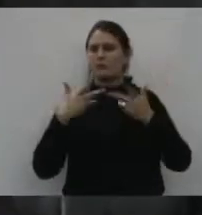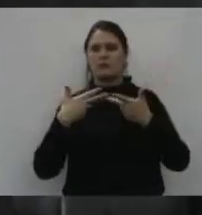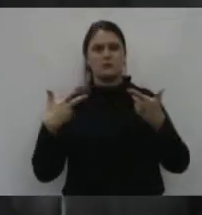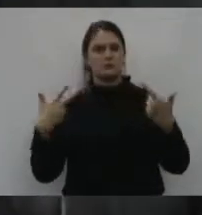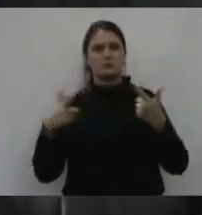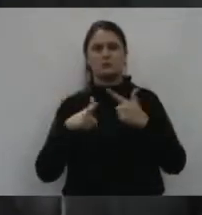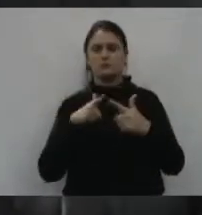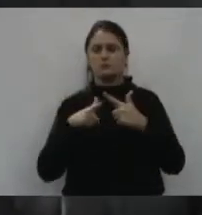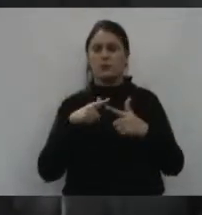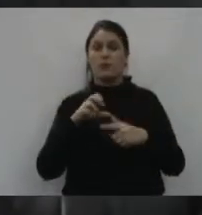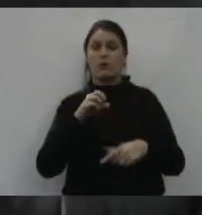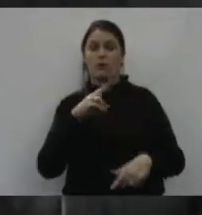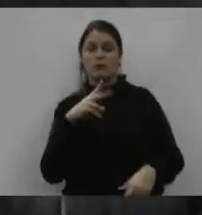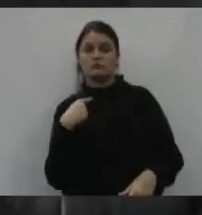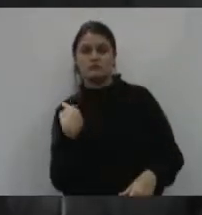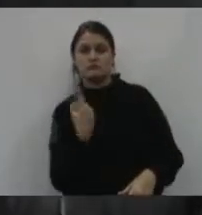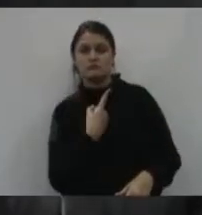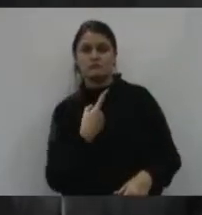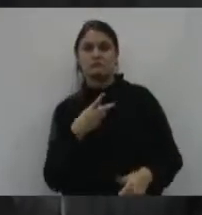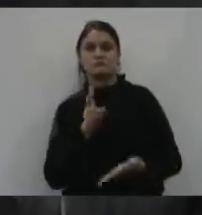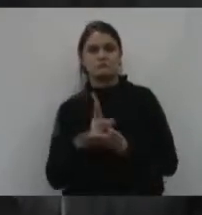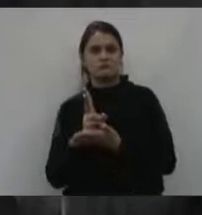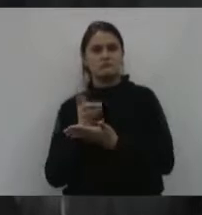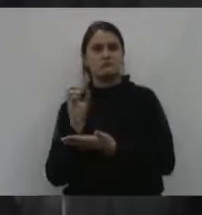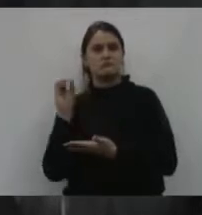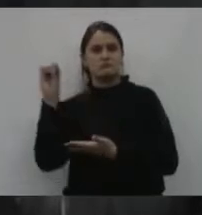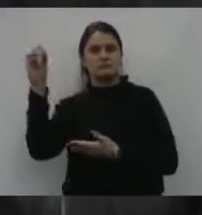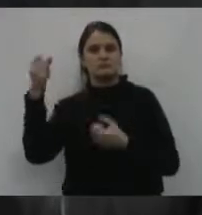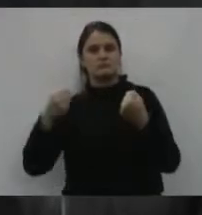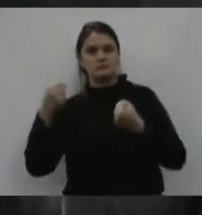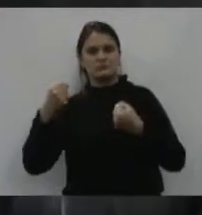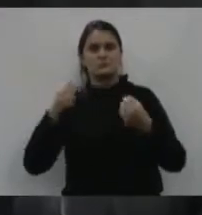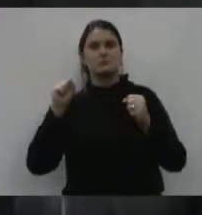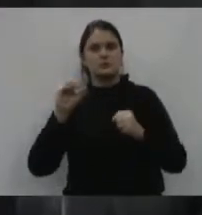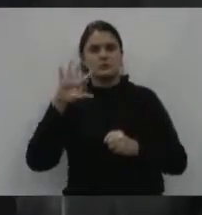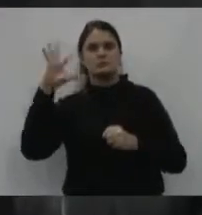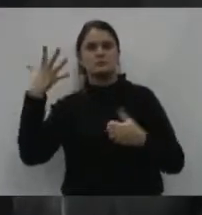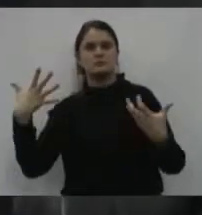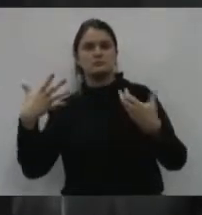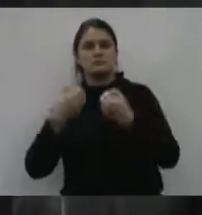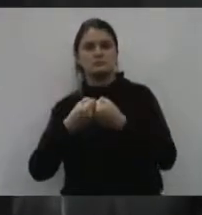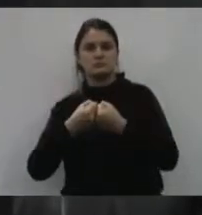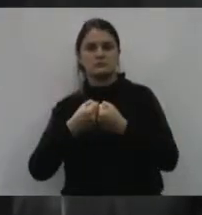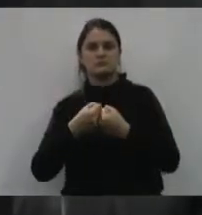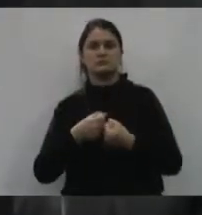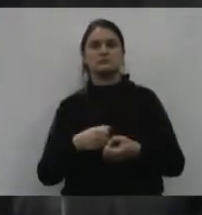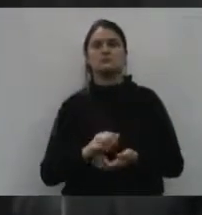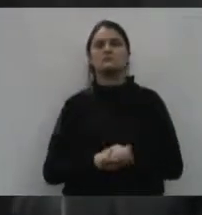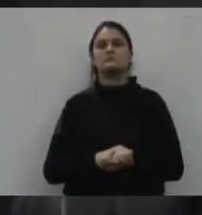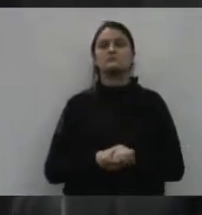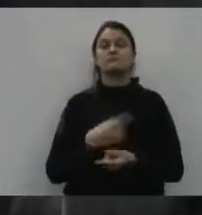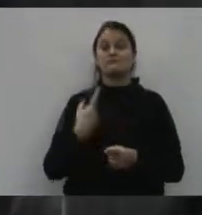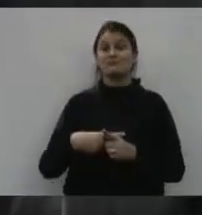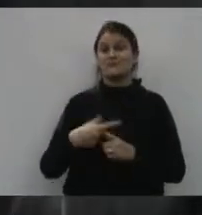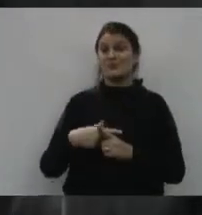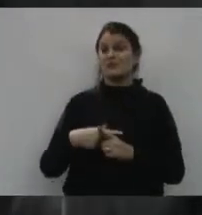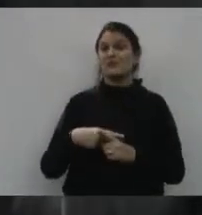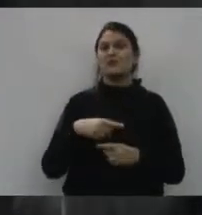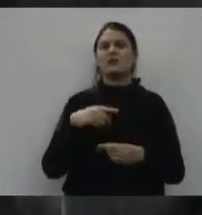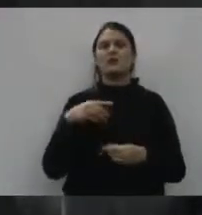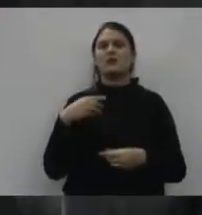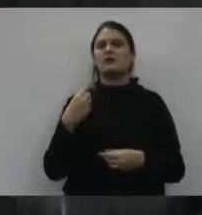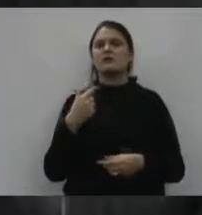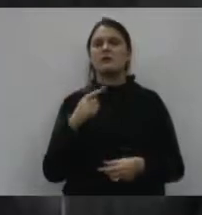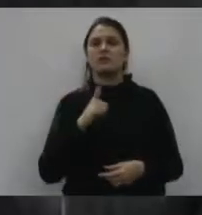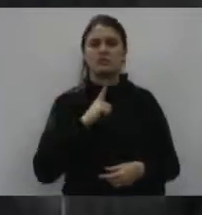própria vida nas viagens que nós fazemos a serviço, no dia a dia ou numa viagem com a família. Quero que um aqui ouse